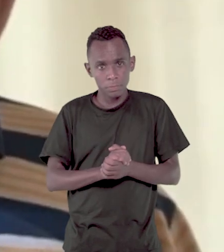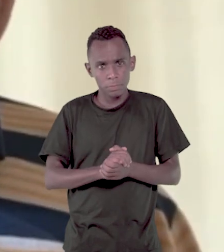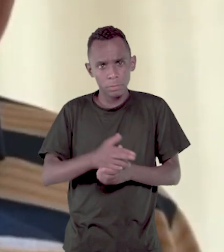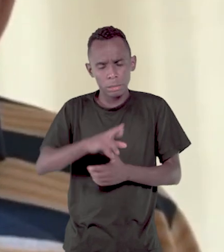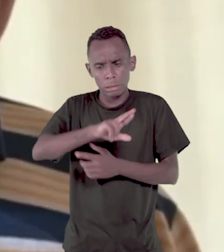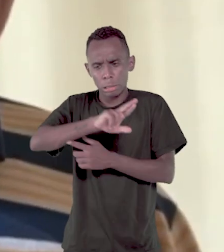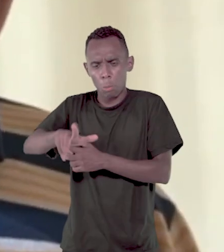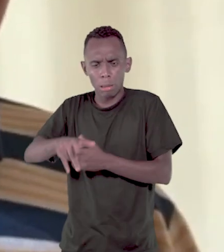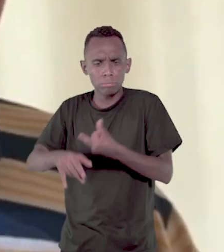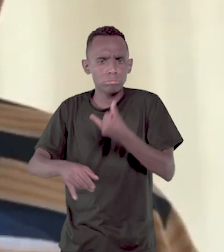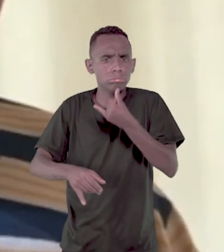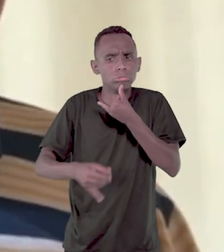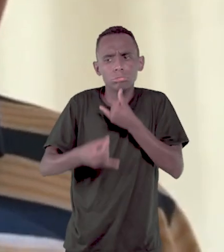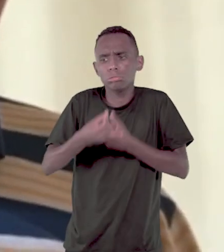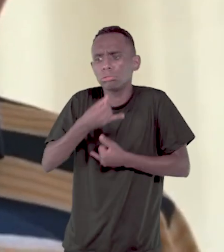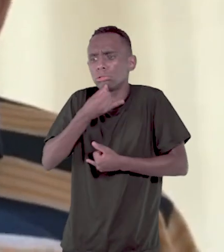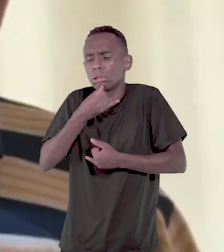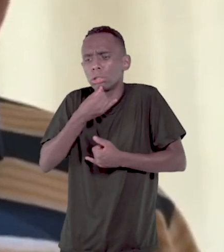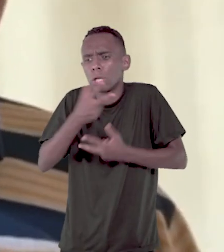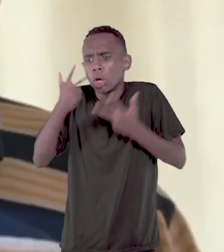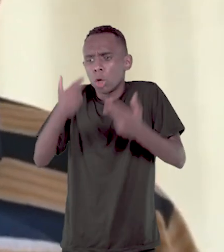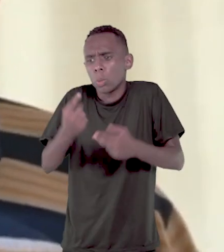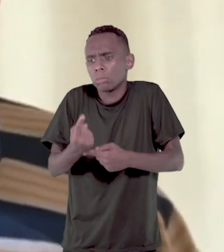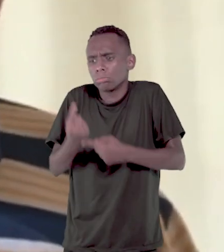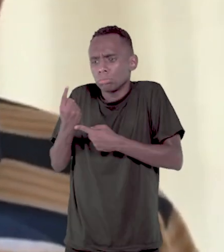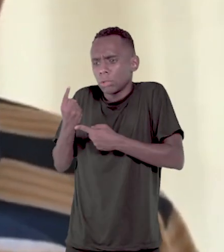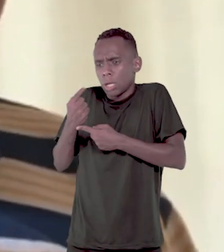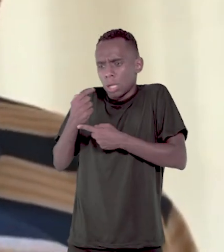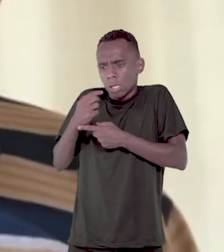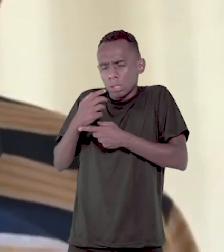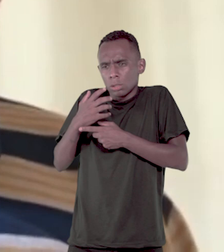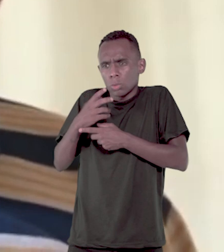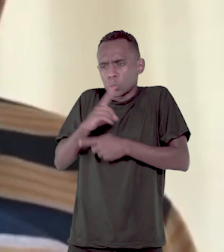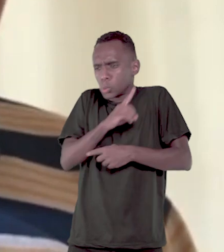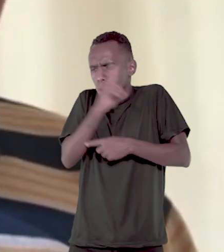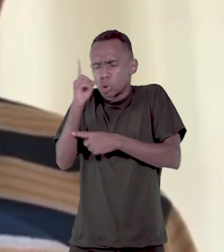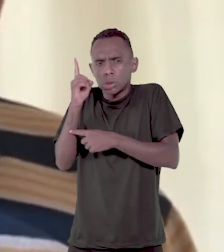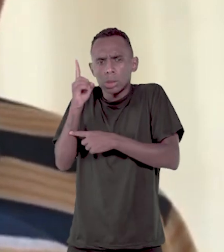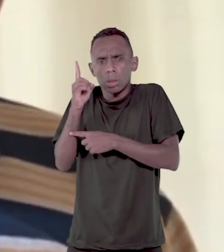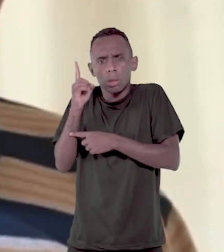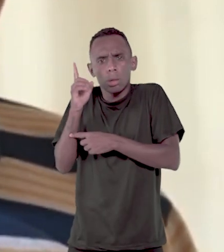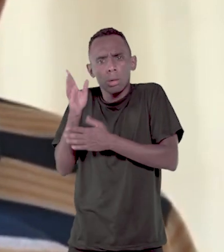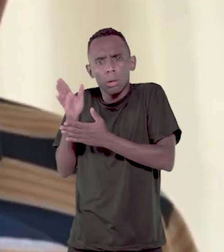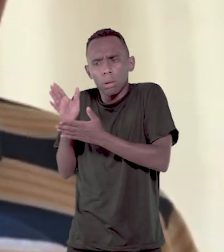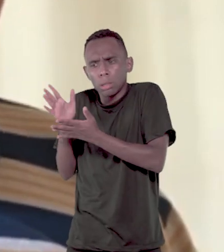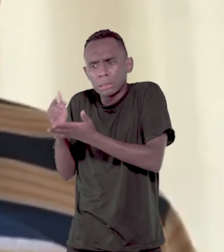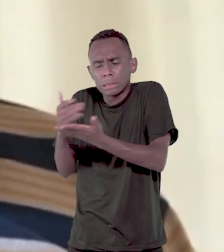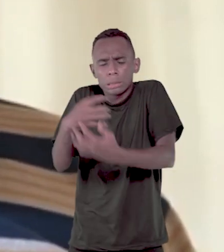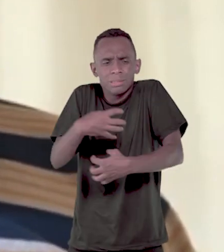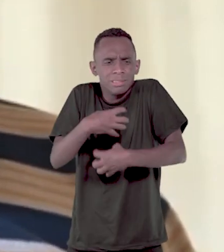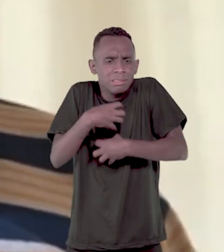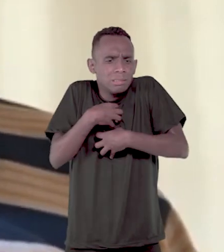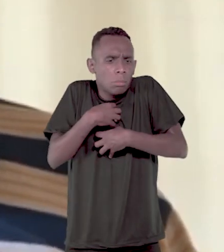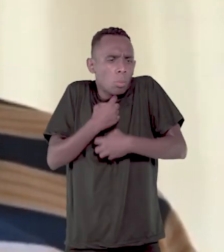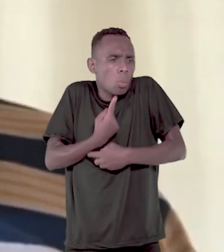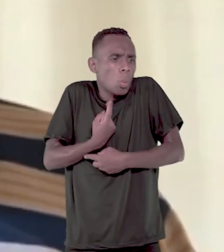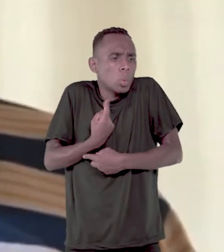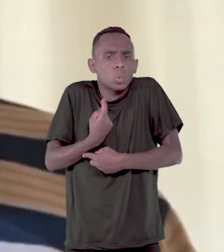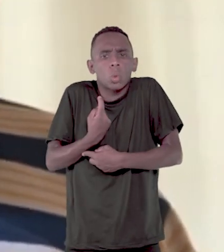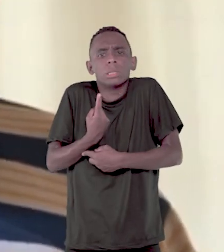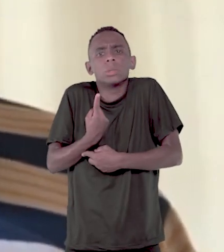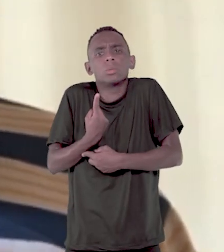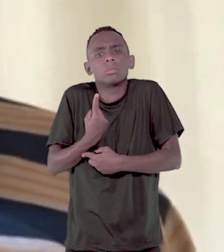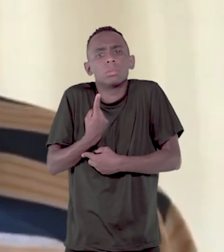é a mesma tristeza de quando, assentado o dia, recolhíamos a pálida solidão estendida no